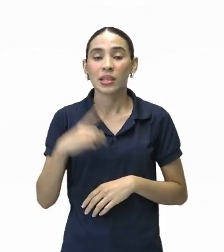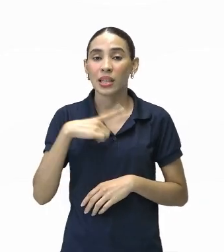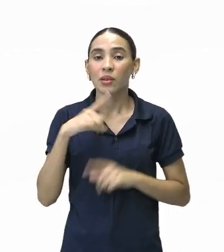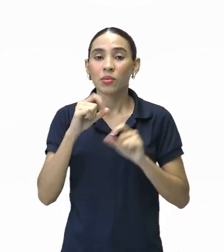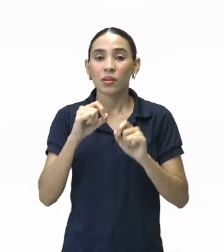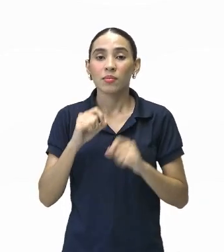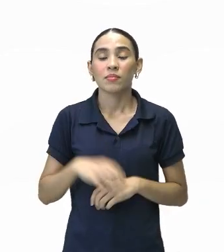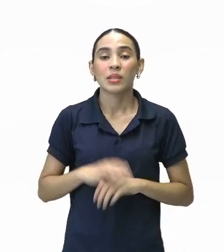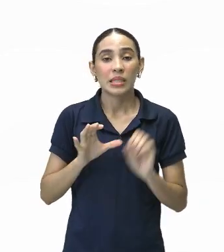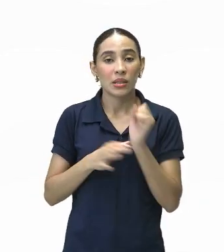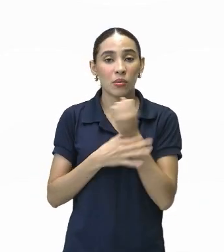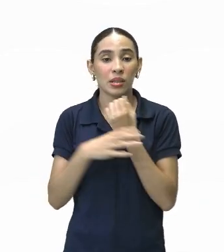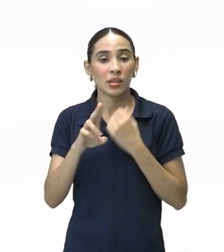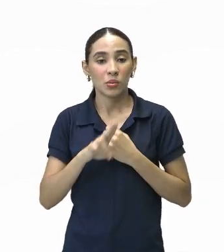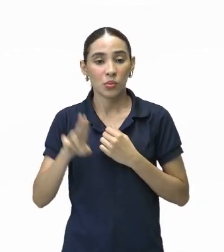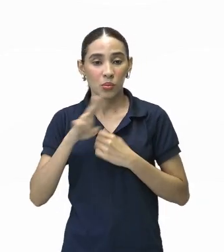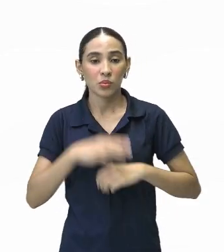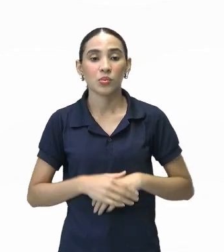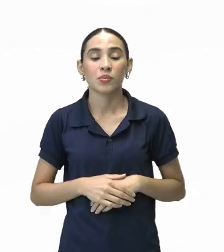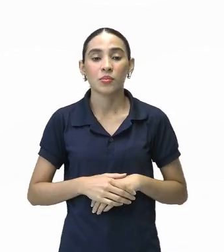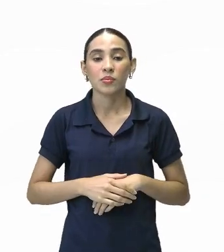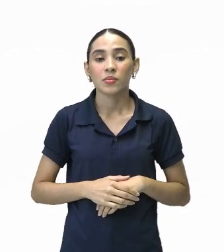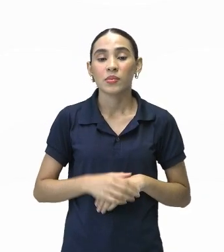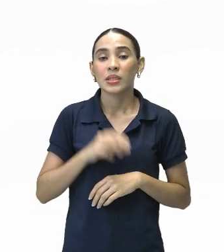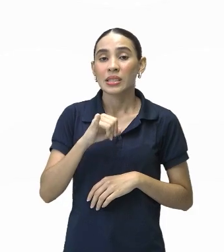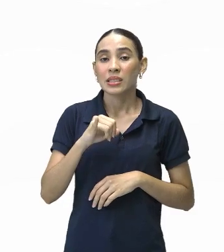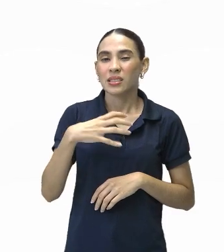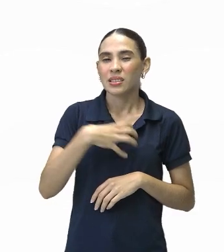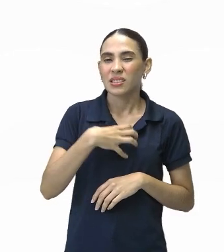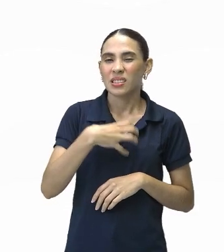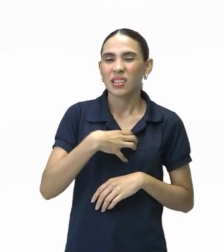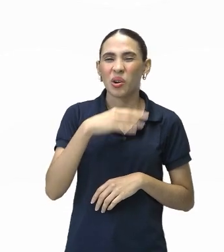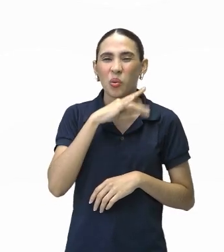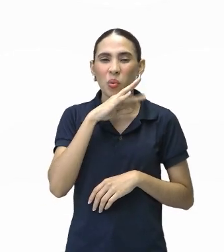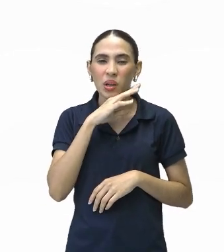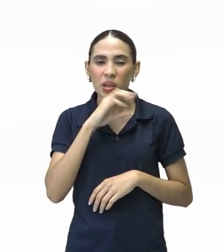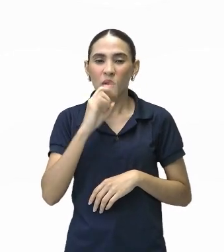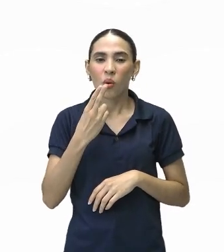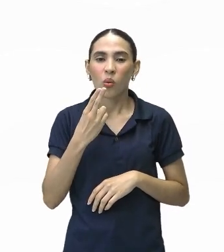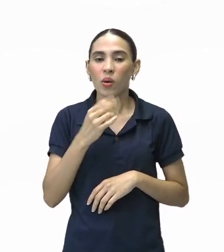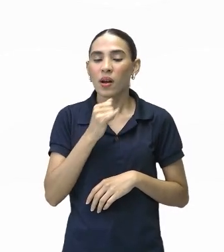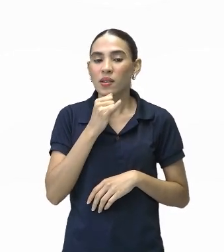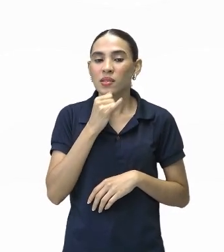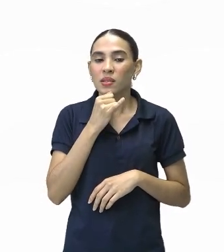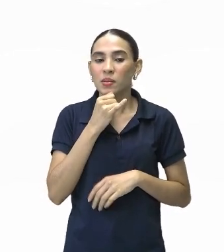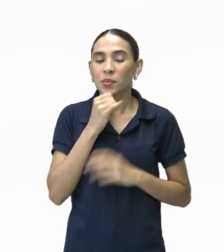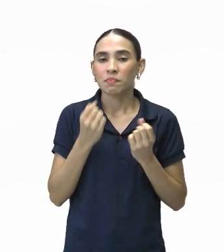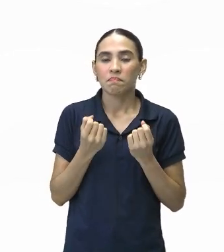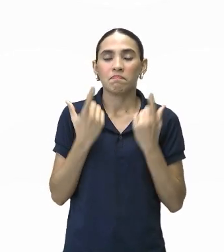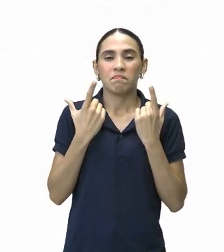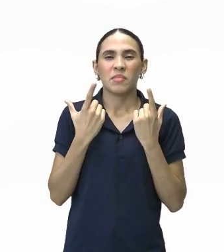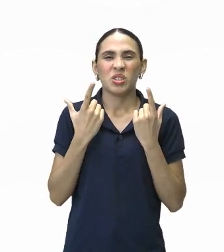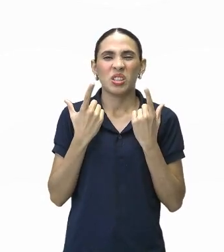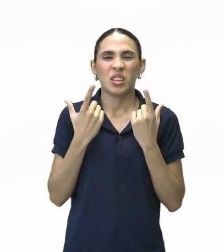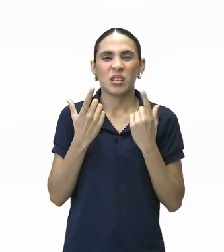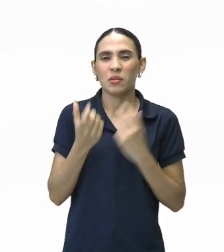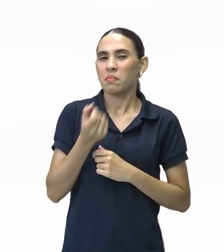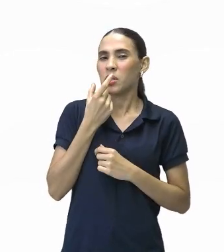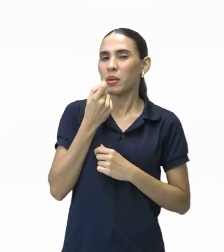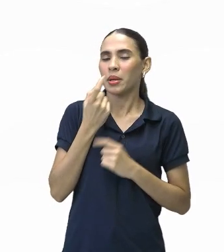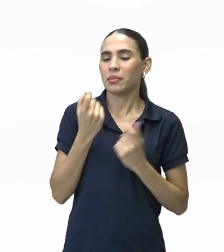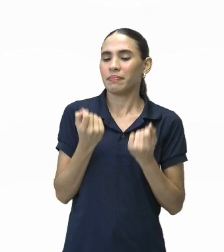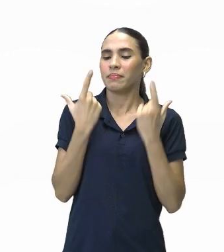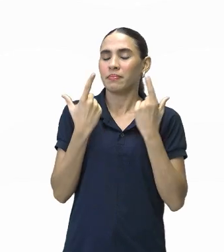a segurança do uso, né? Caso se sinta mal ou suspeite de reações adversas, né, a